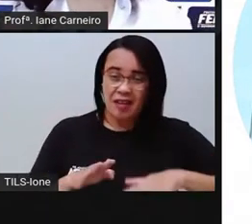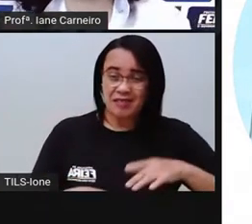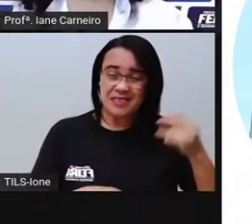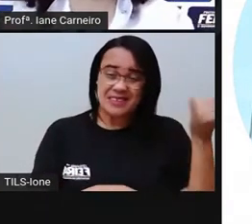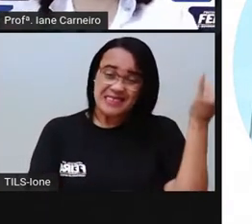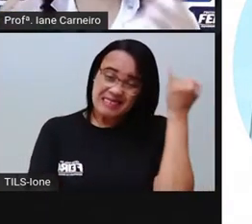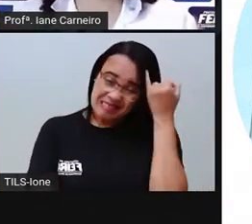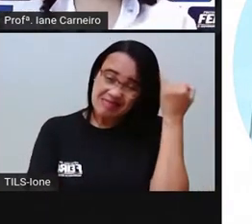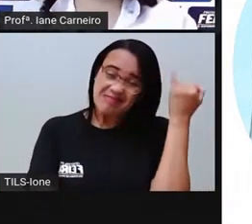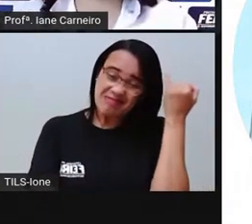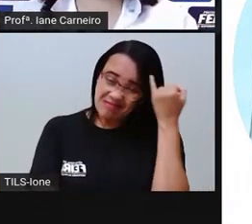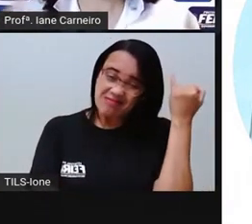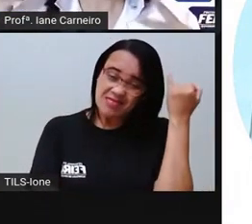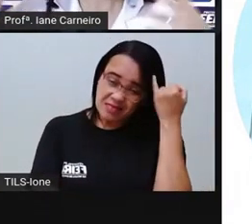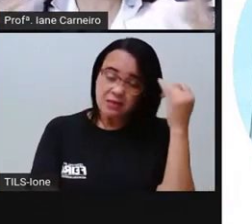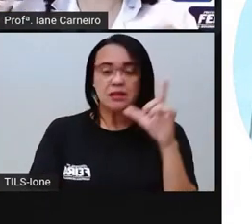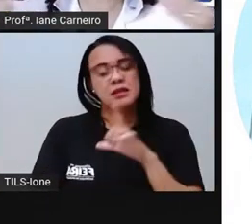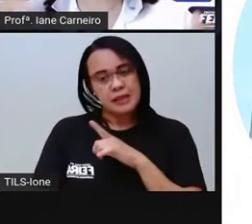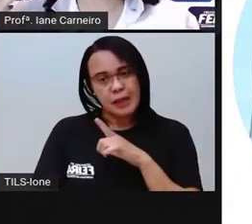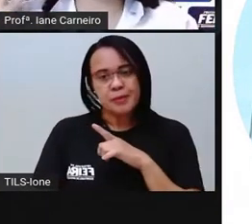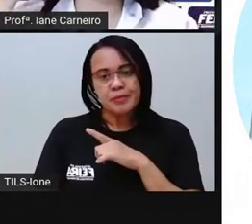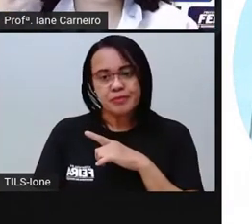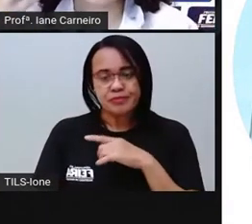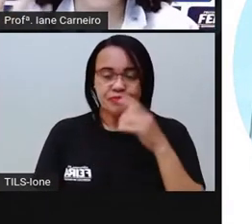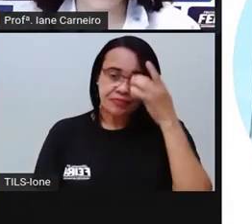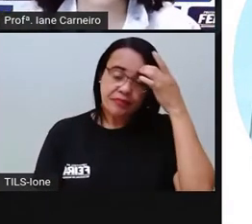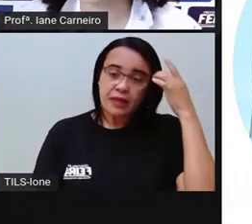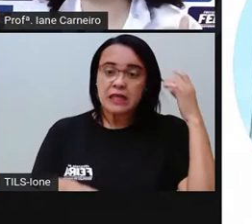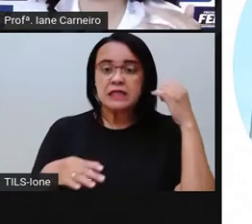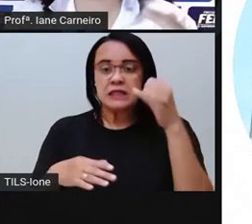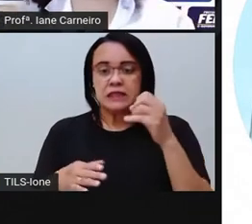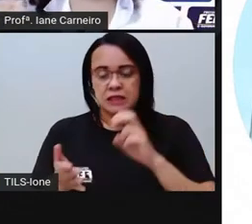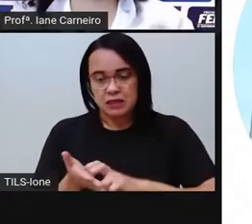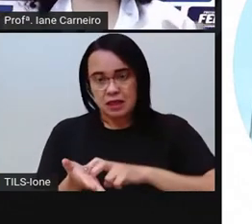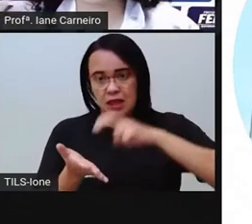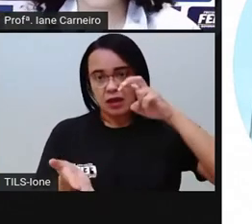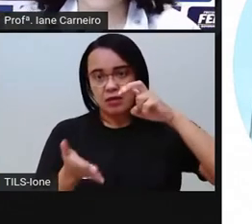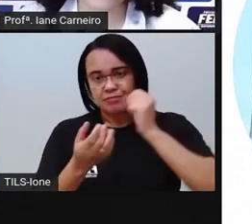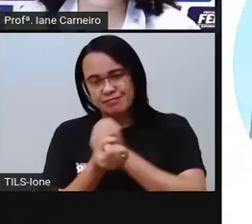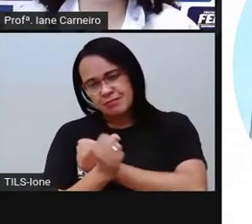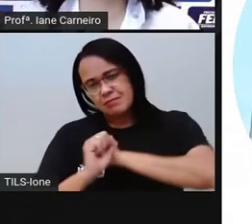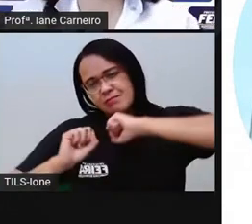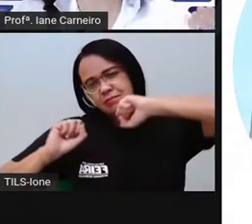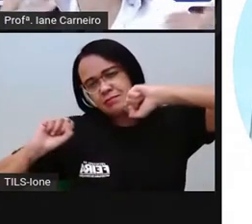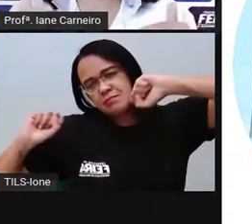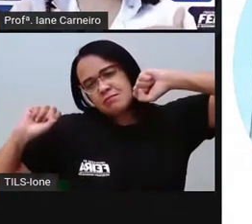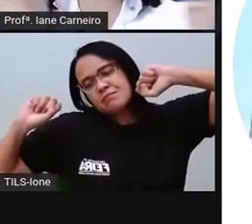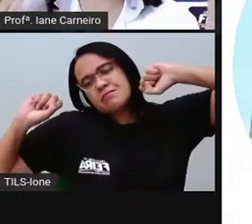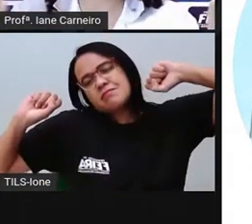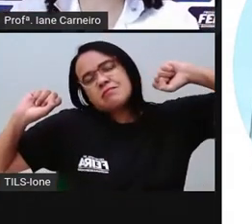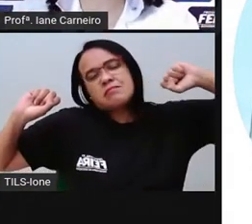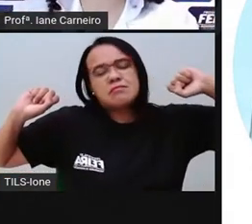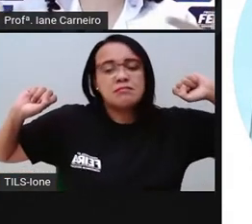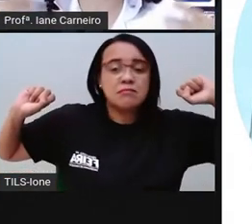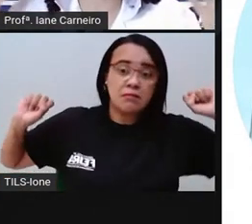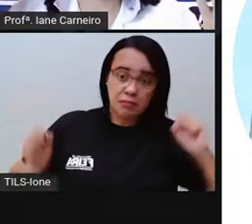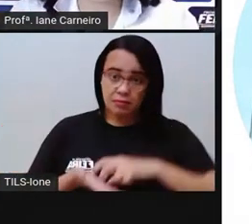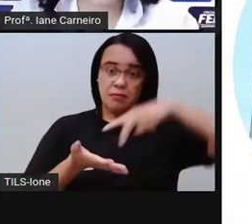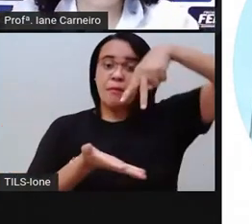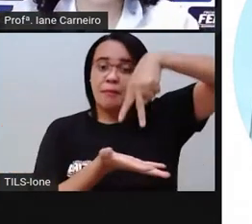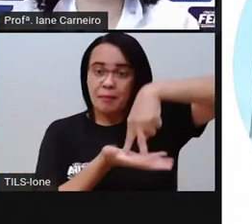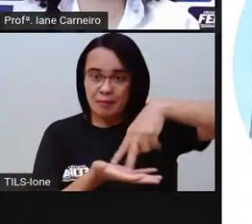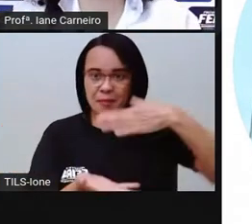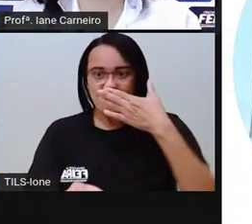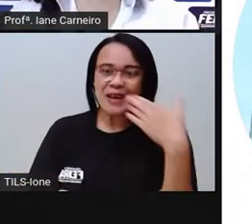com maresia. Pois é, quando a gente acorda cedo, né, a gente fica com mais disposição e também a gente acaba dormindo